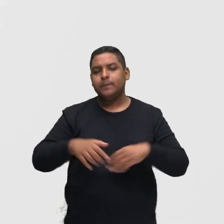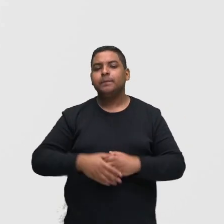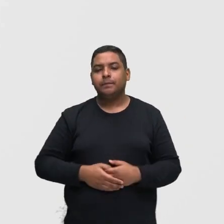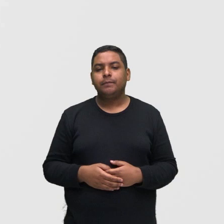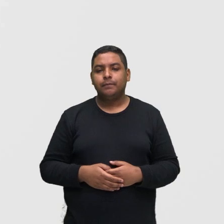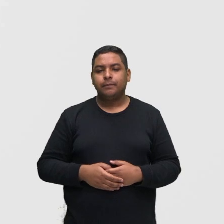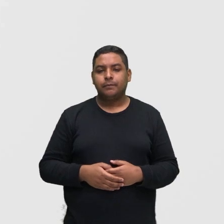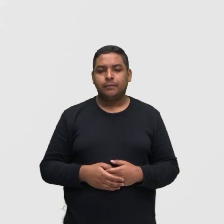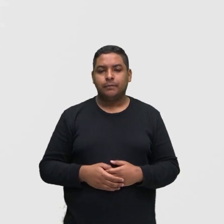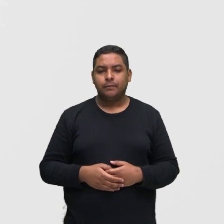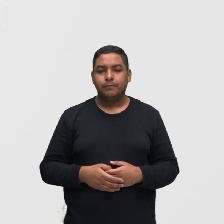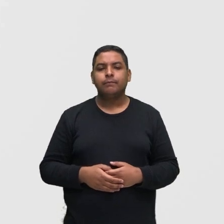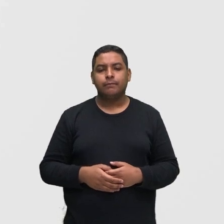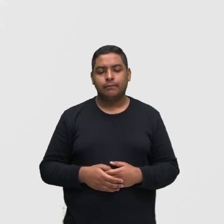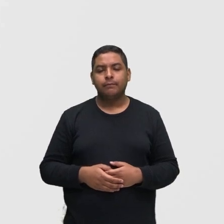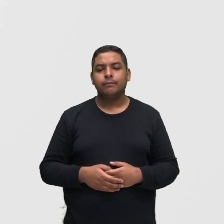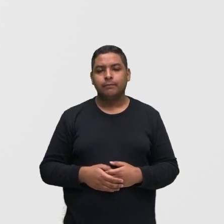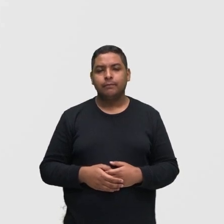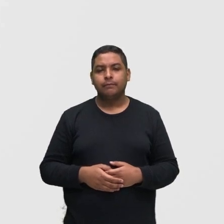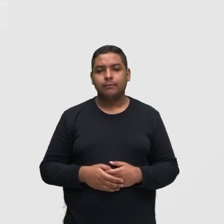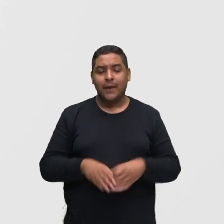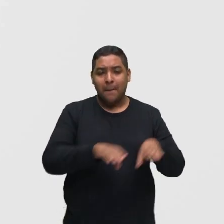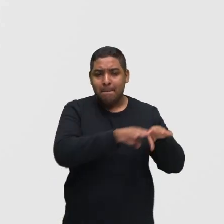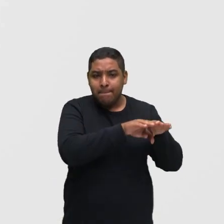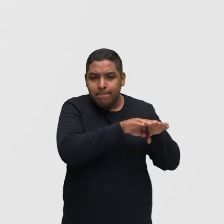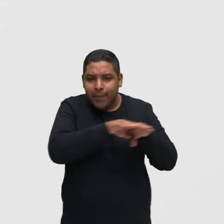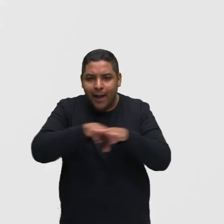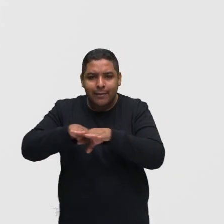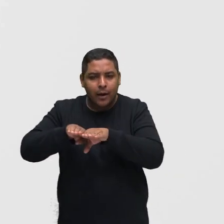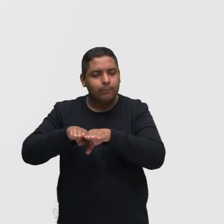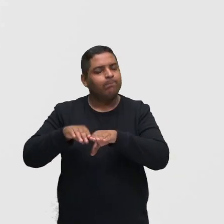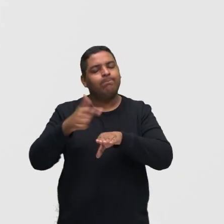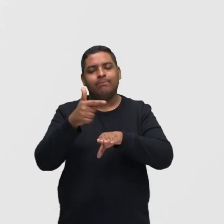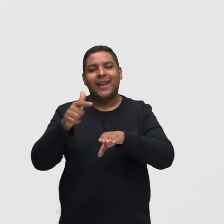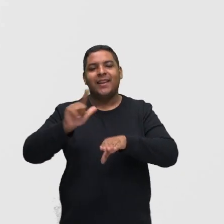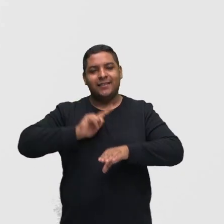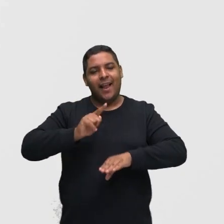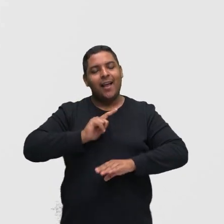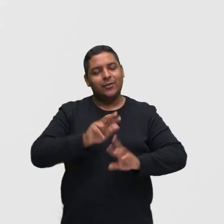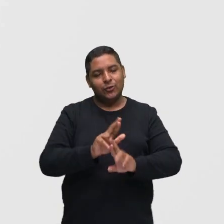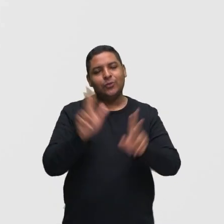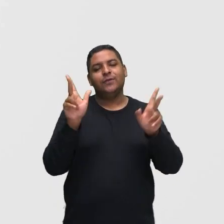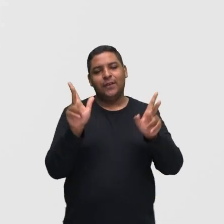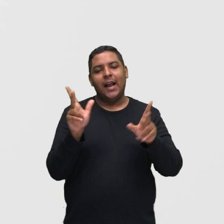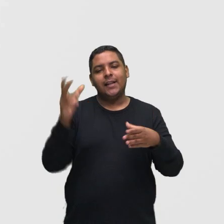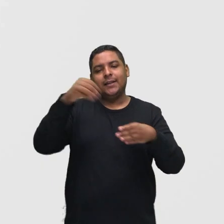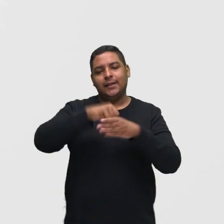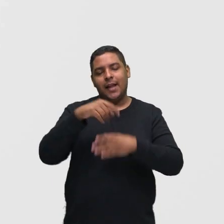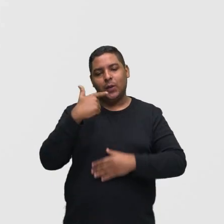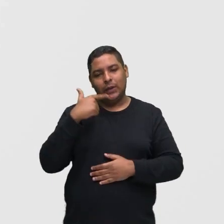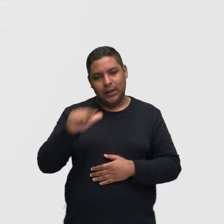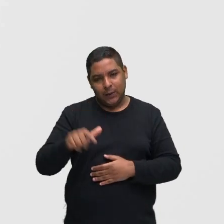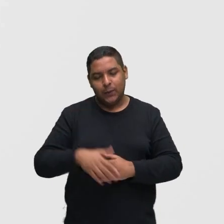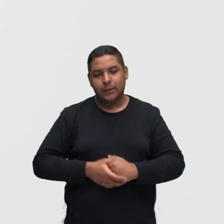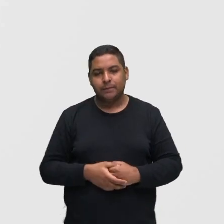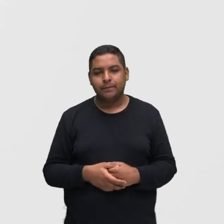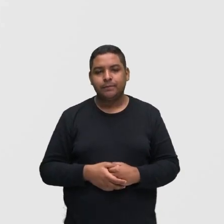ela não é homogênea, ela vai apresentar diferenças. E essas diferenças, elas podem